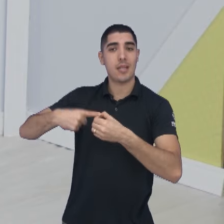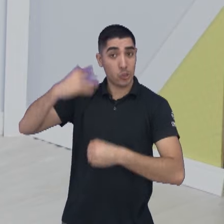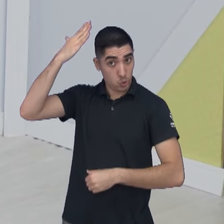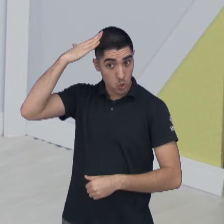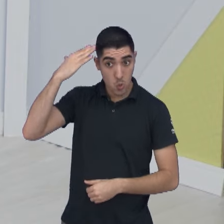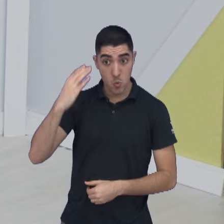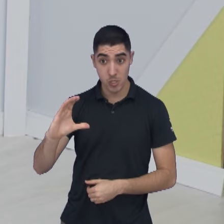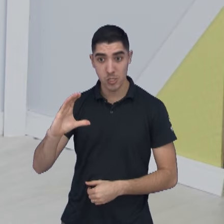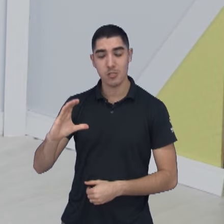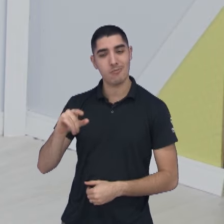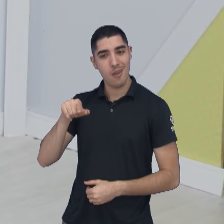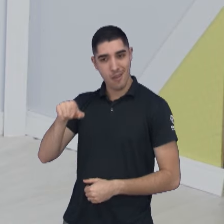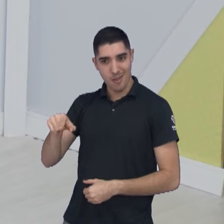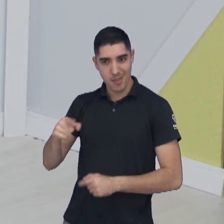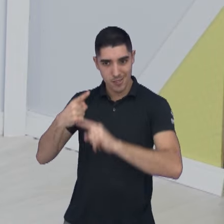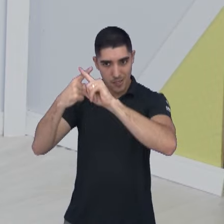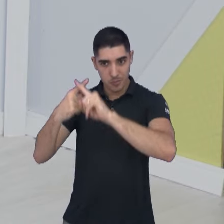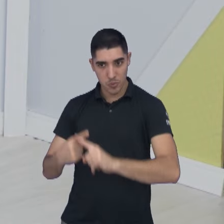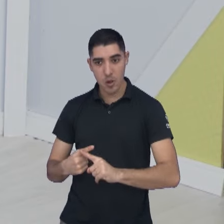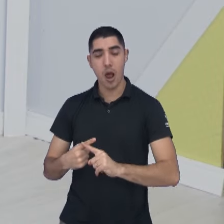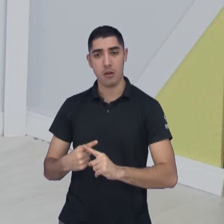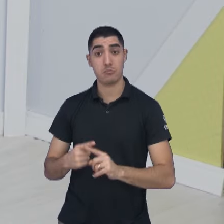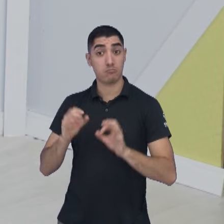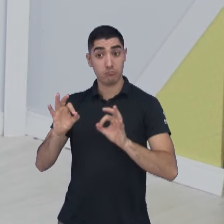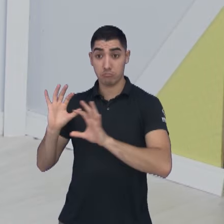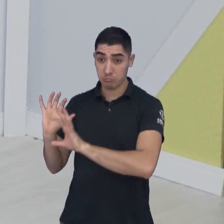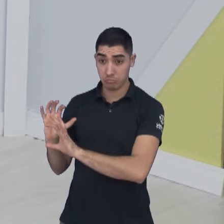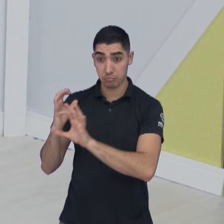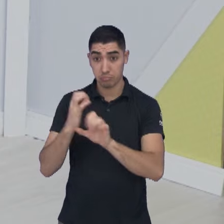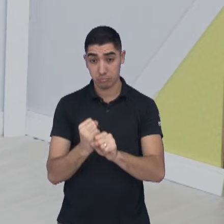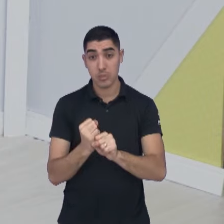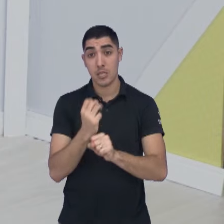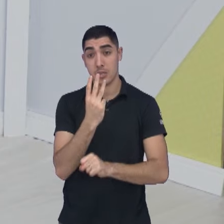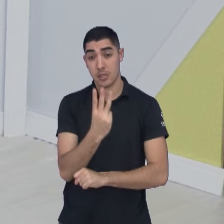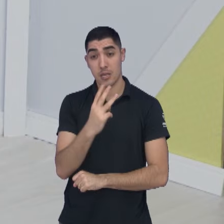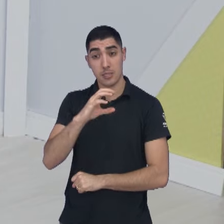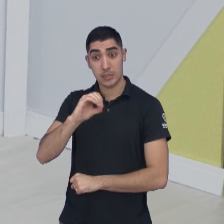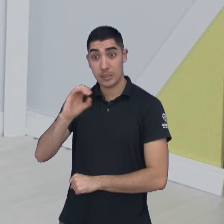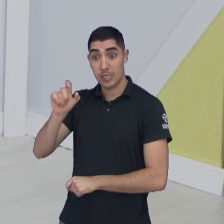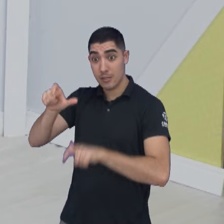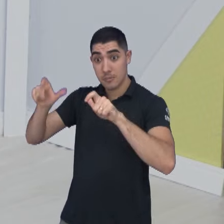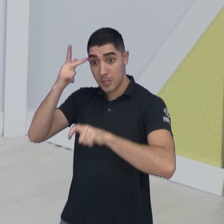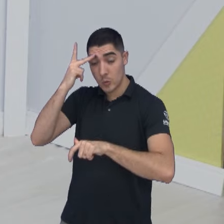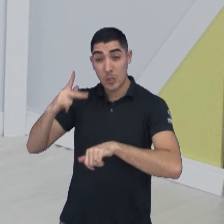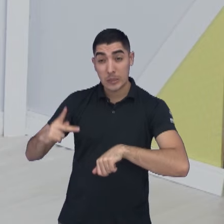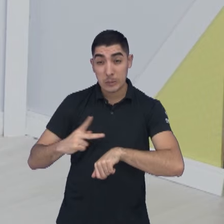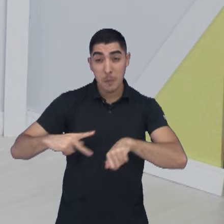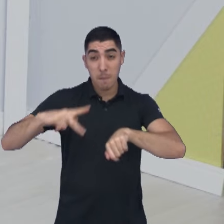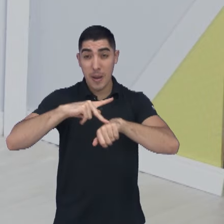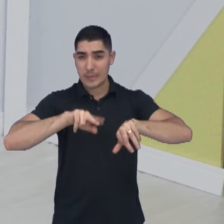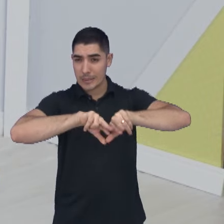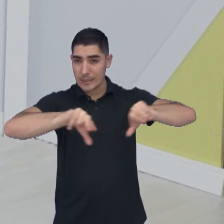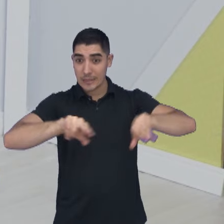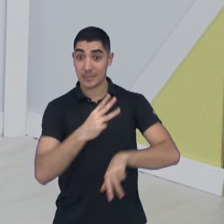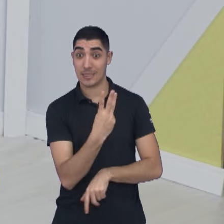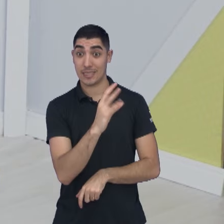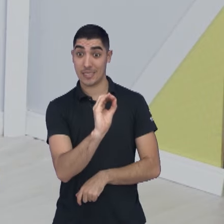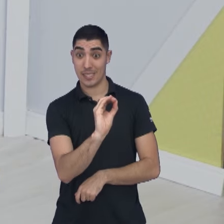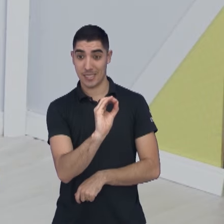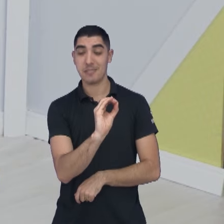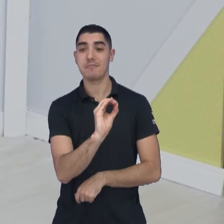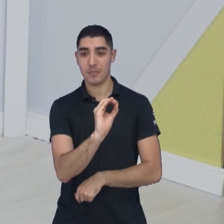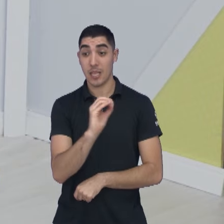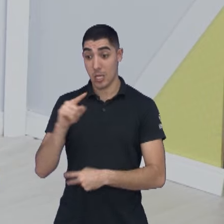World Championship Pro AM, vai reunir mais de 300 atletas de pelo menos 30 países. E dois desses